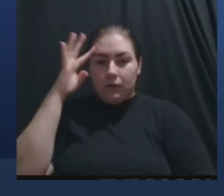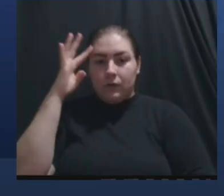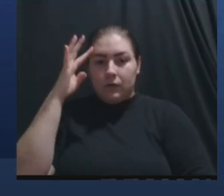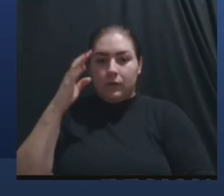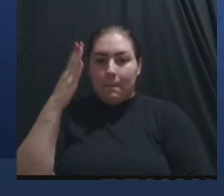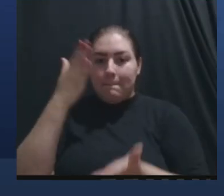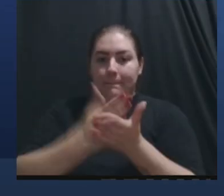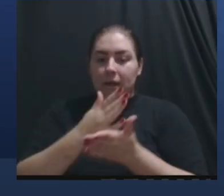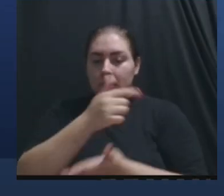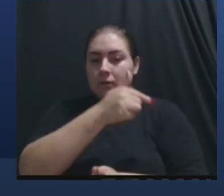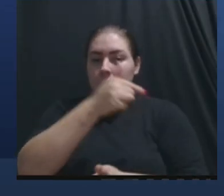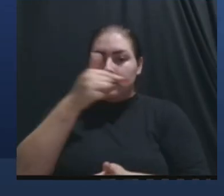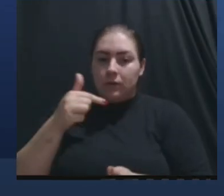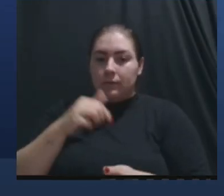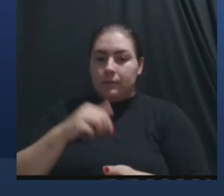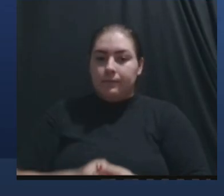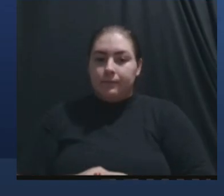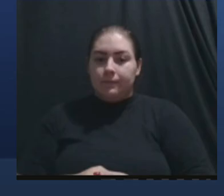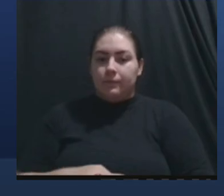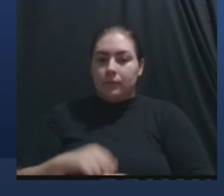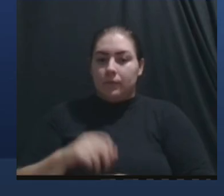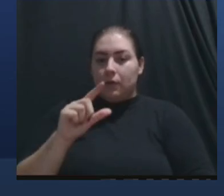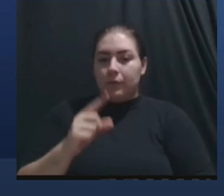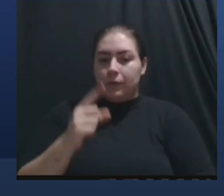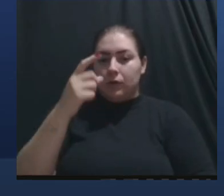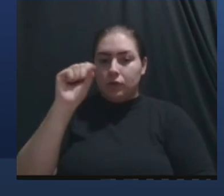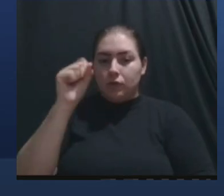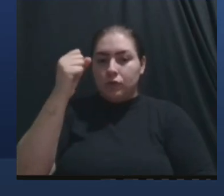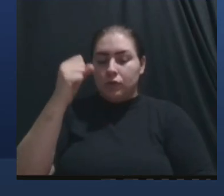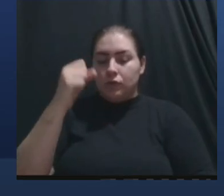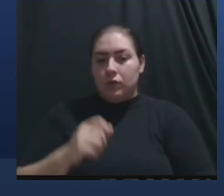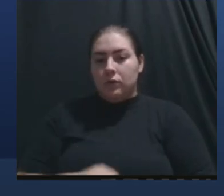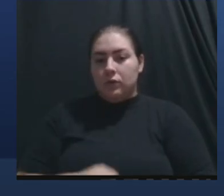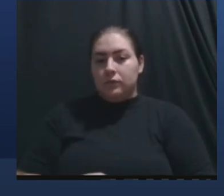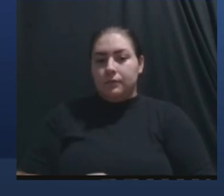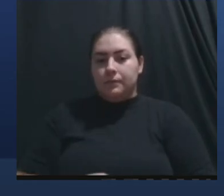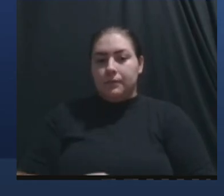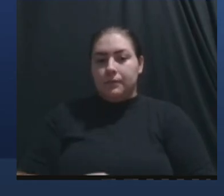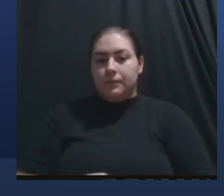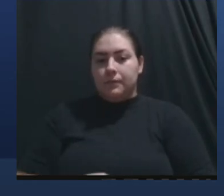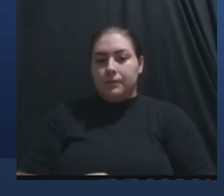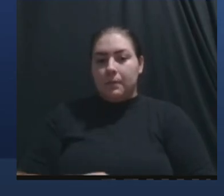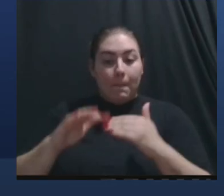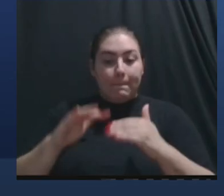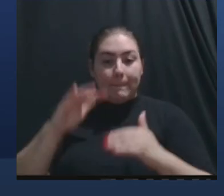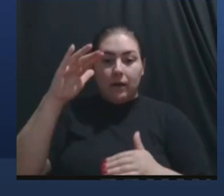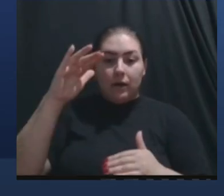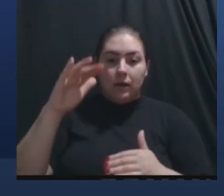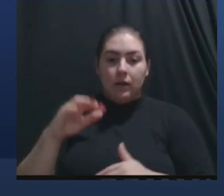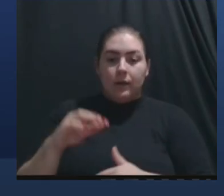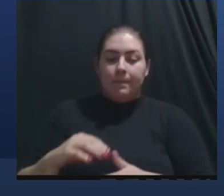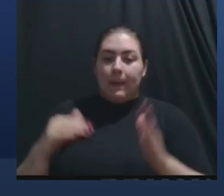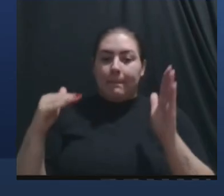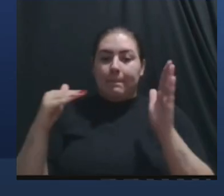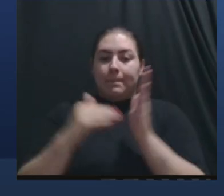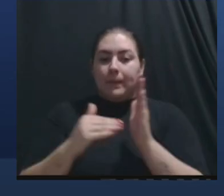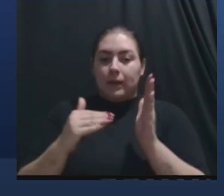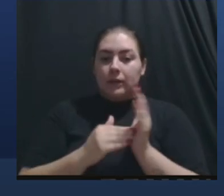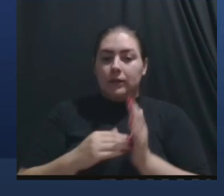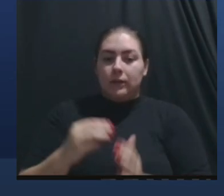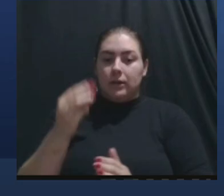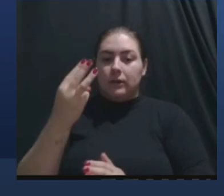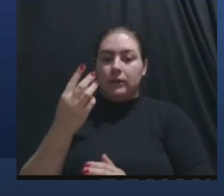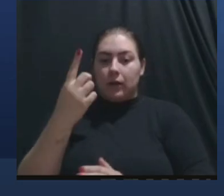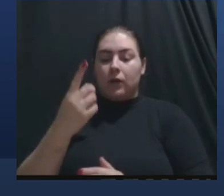de 18. Ao longo do dia, essa temperatura sobe, podendo chegar aos 31 graus, aquela condição